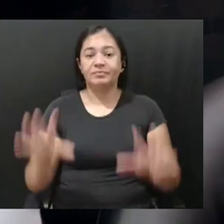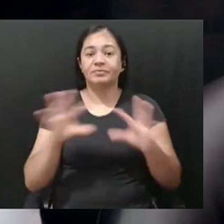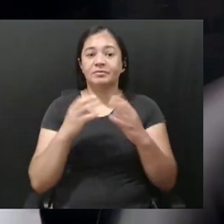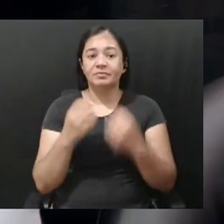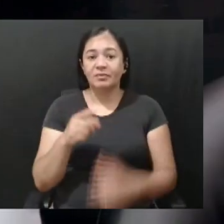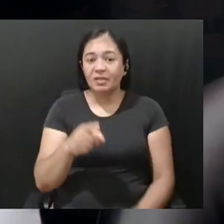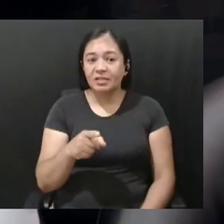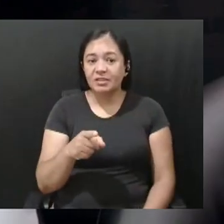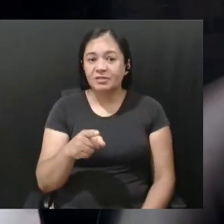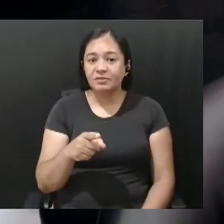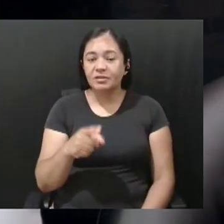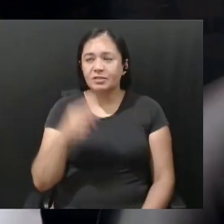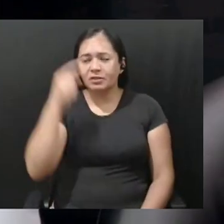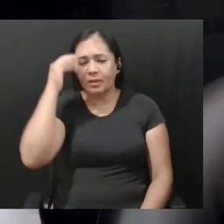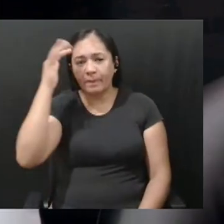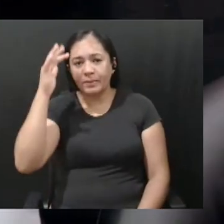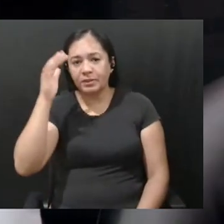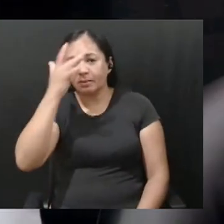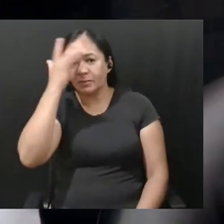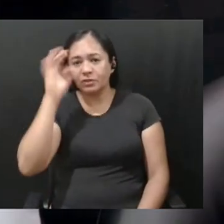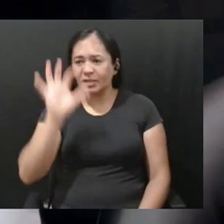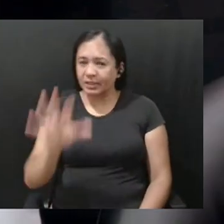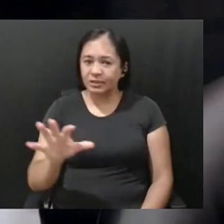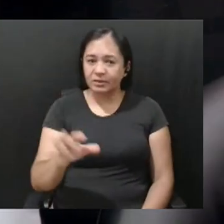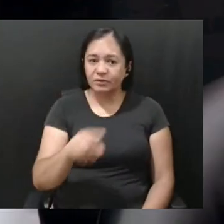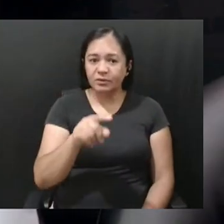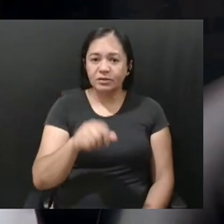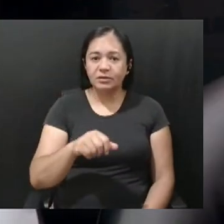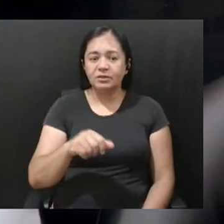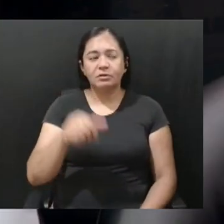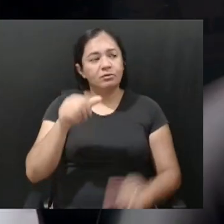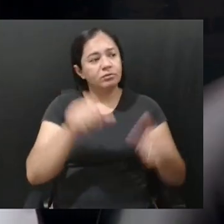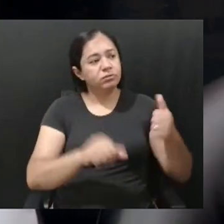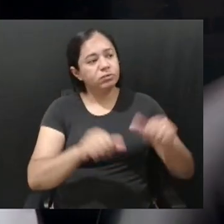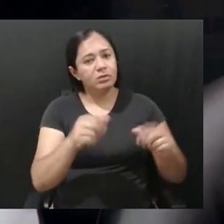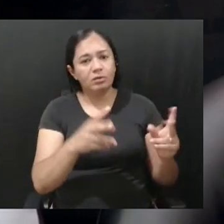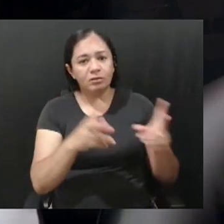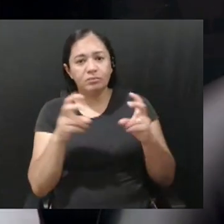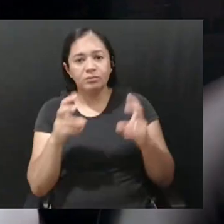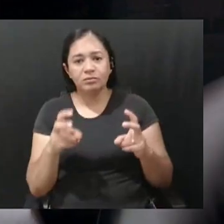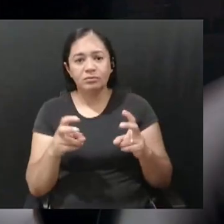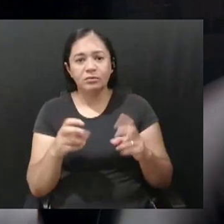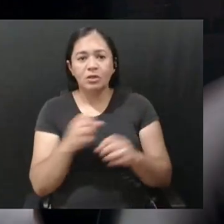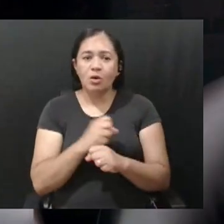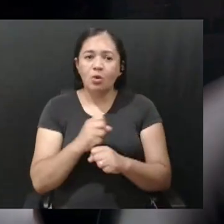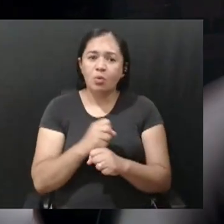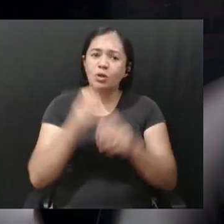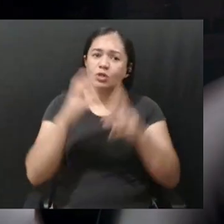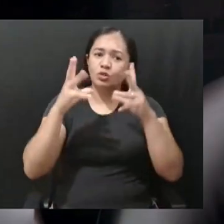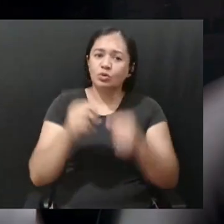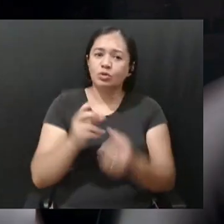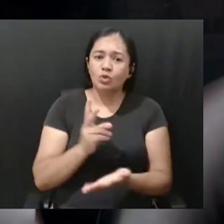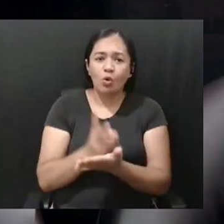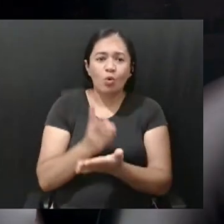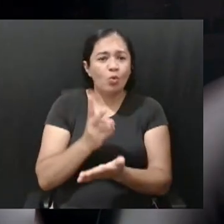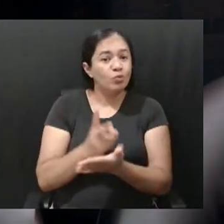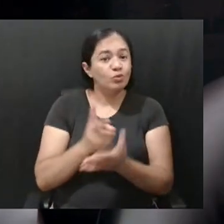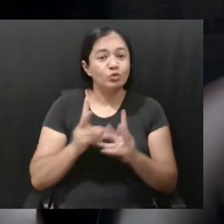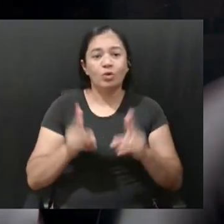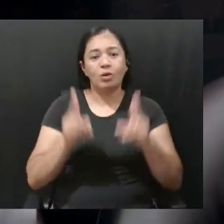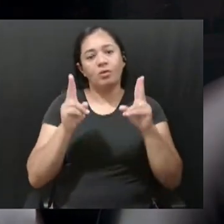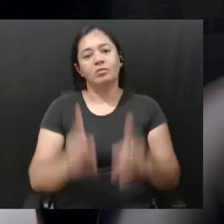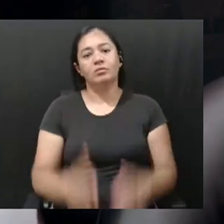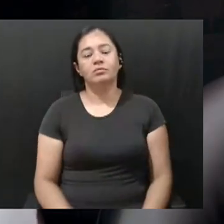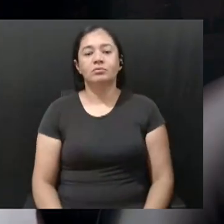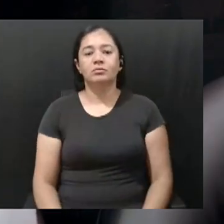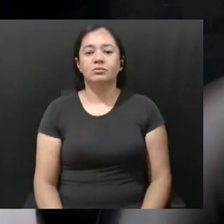são assim, você vai fazer uma análise e você vai ver que, ano após ano, elas continuam no mesmo papel. Então, dificilmente, elas não vão estar